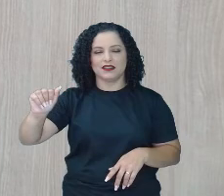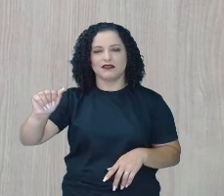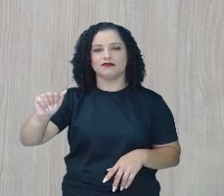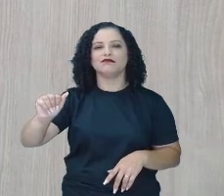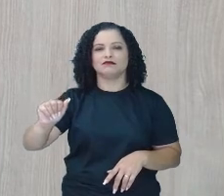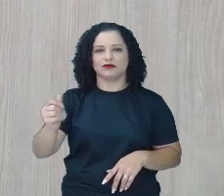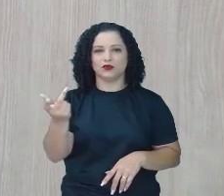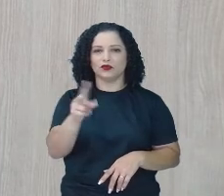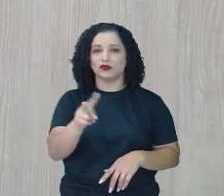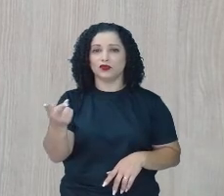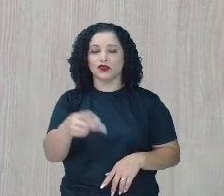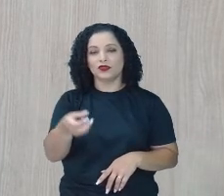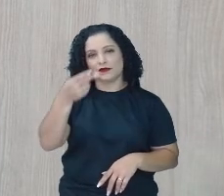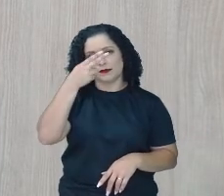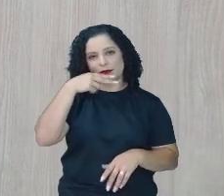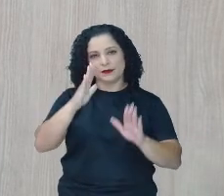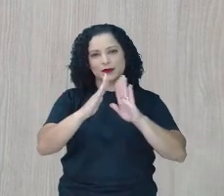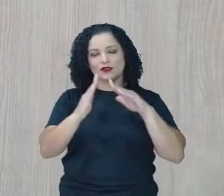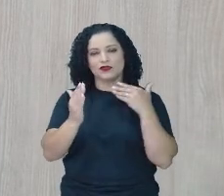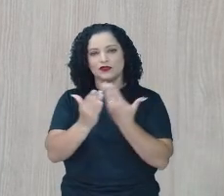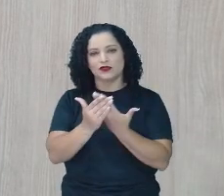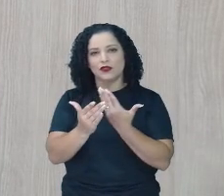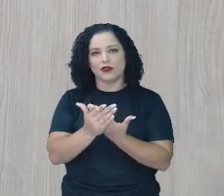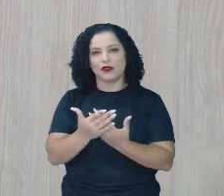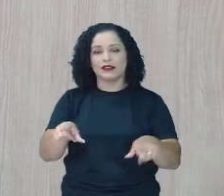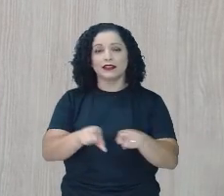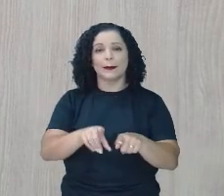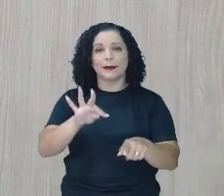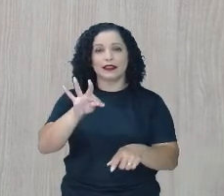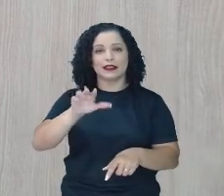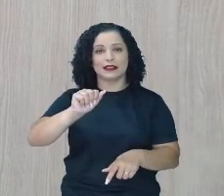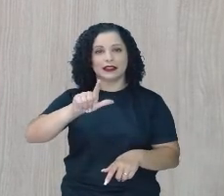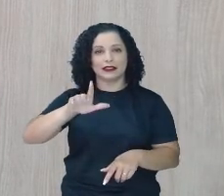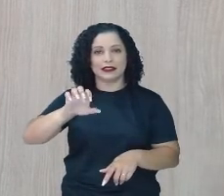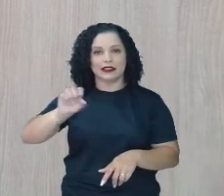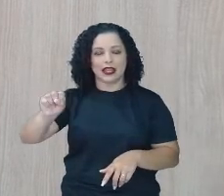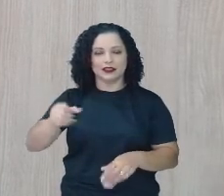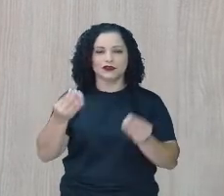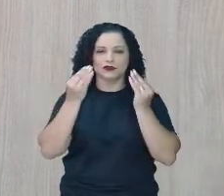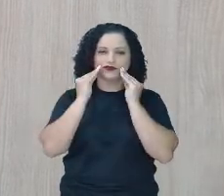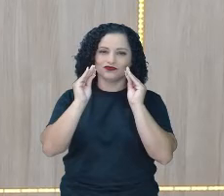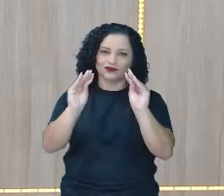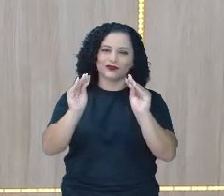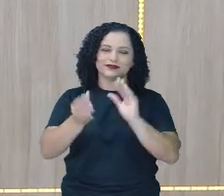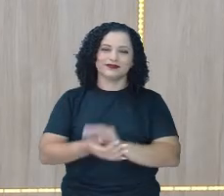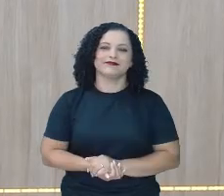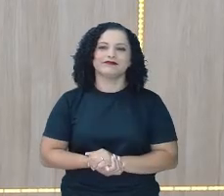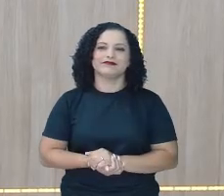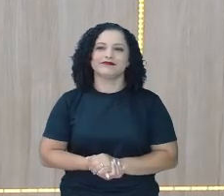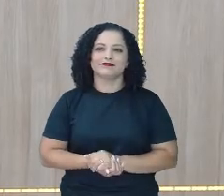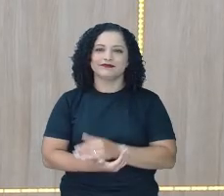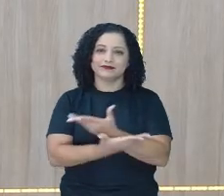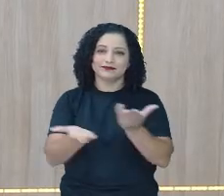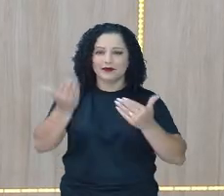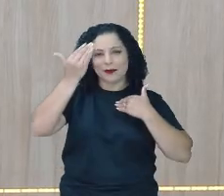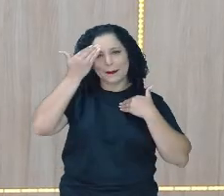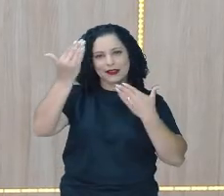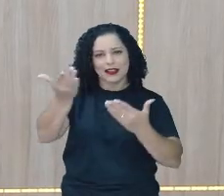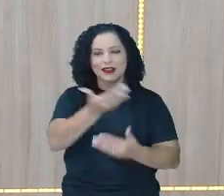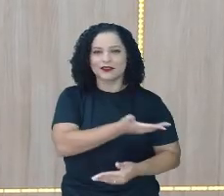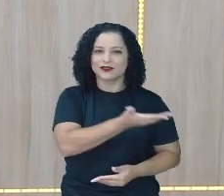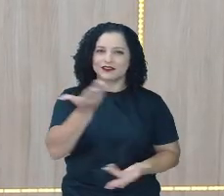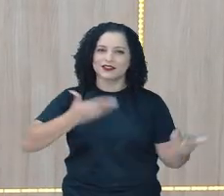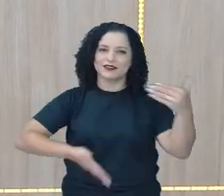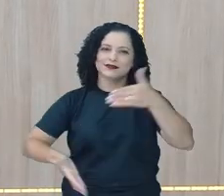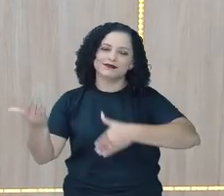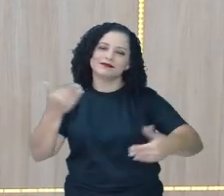Luiz Muniz de Oliveira. E também para Thales, que não falou a escola. Cheiro. Muito bem. Thanks for being with us. Obrigado por estar